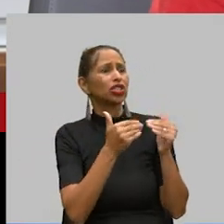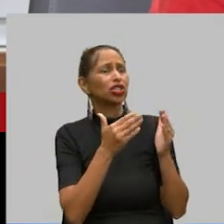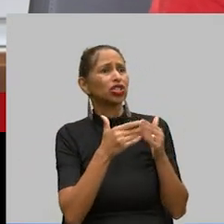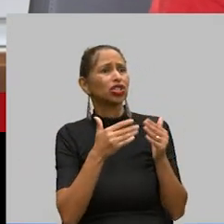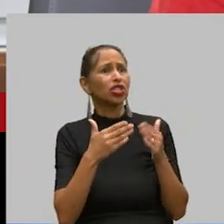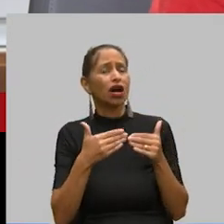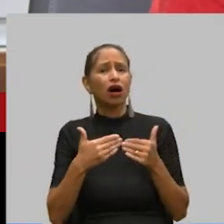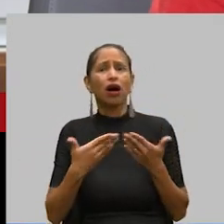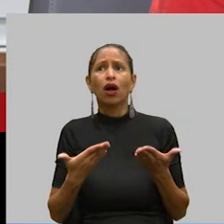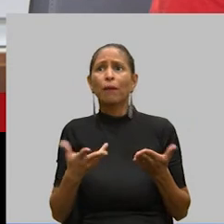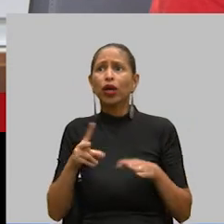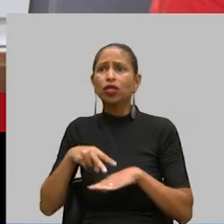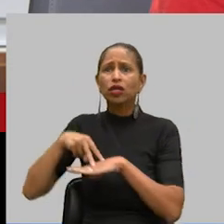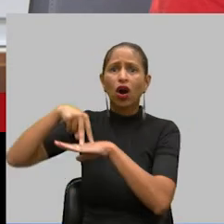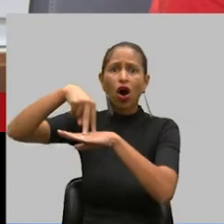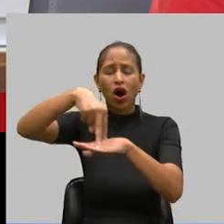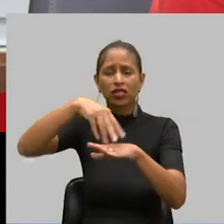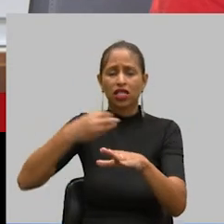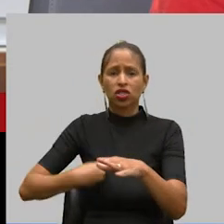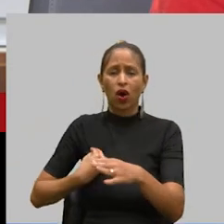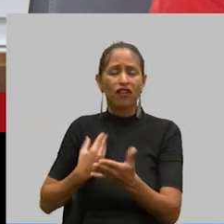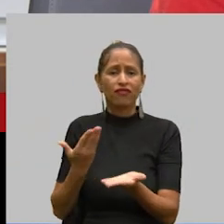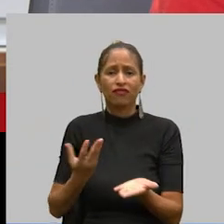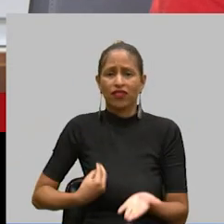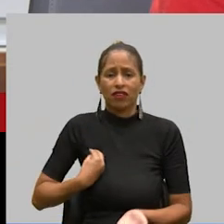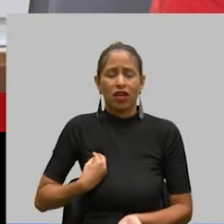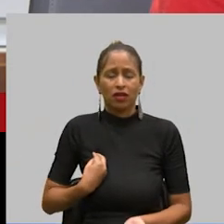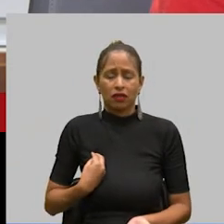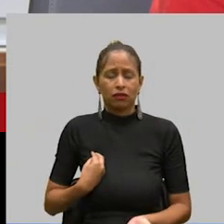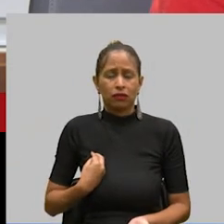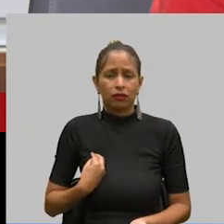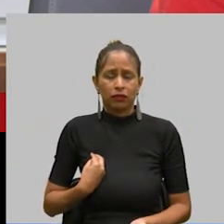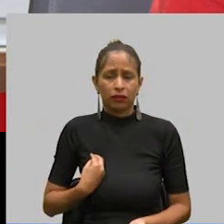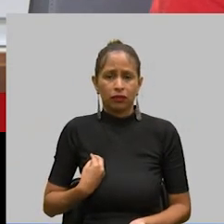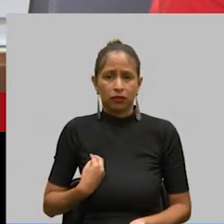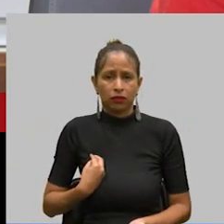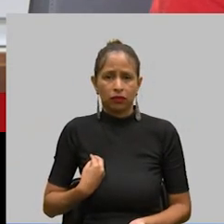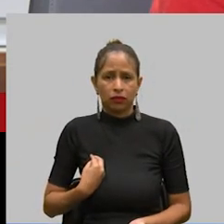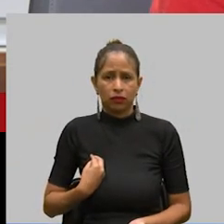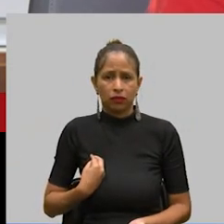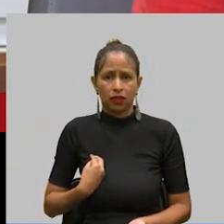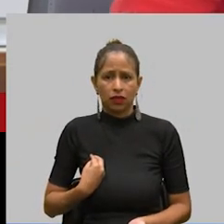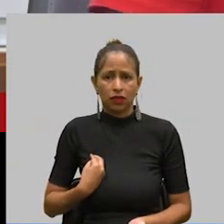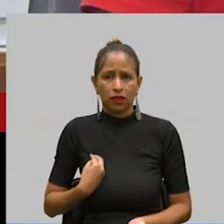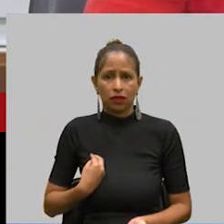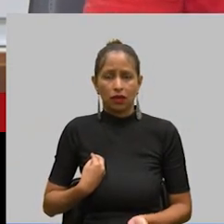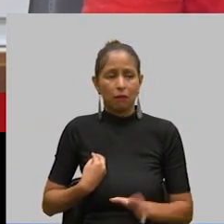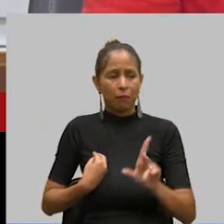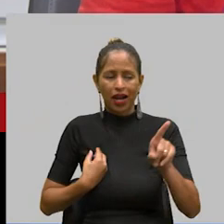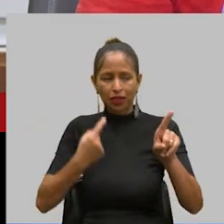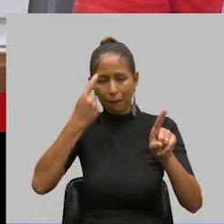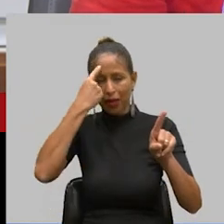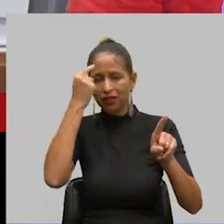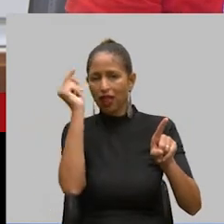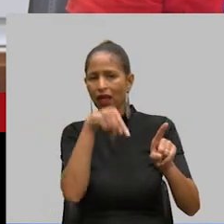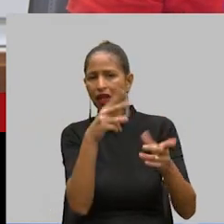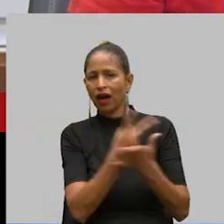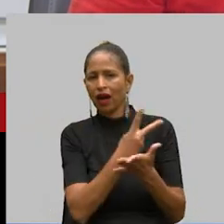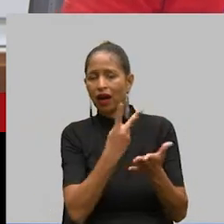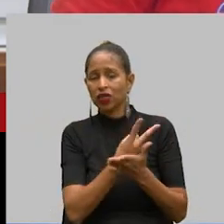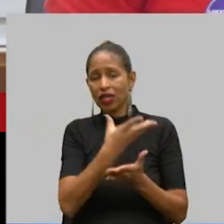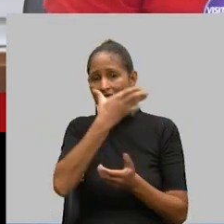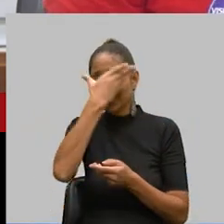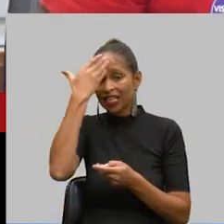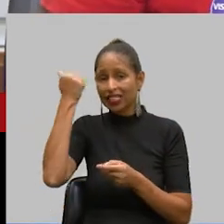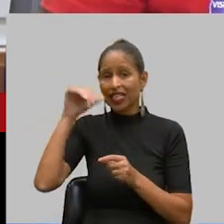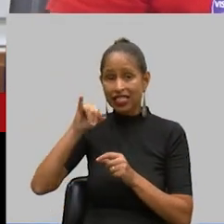poder manter a nossa escola viva mas mal pensam eles que se esquecerem da